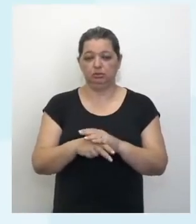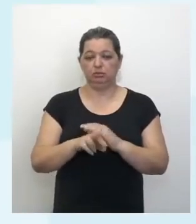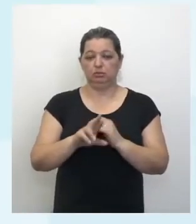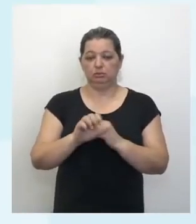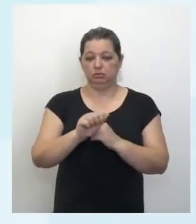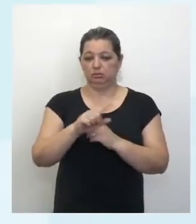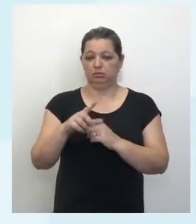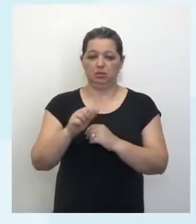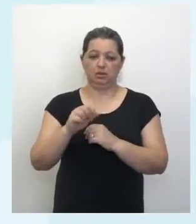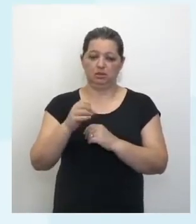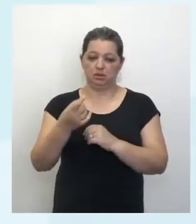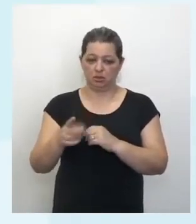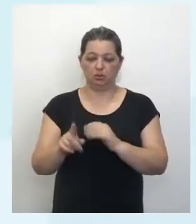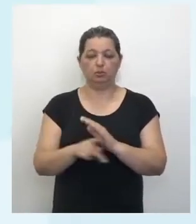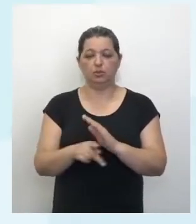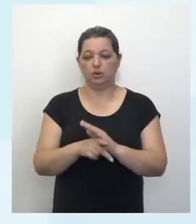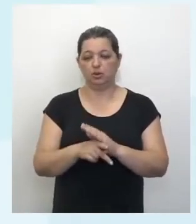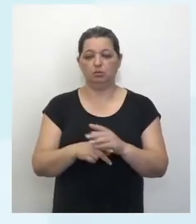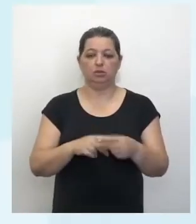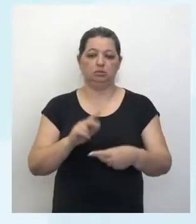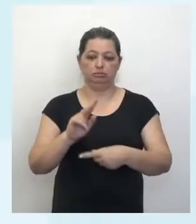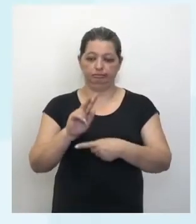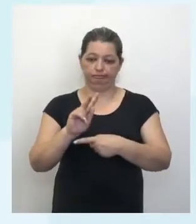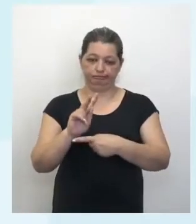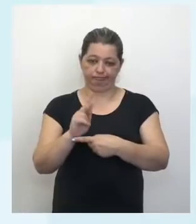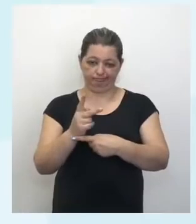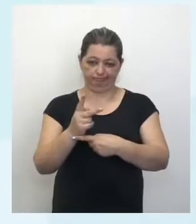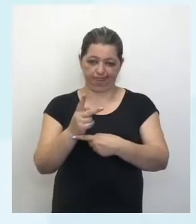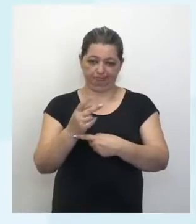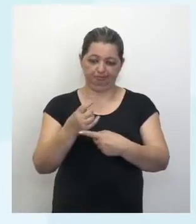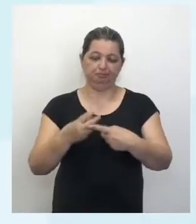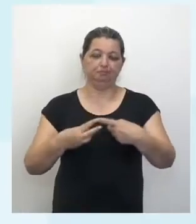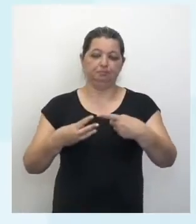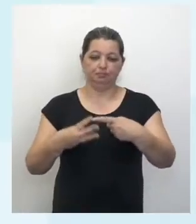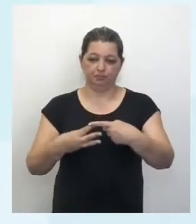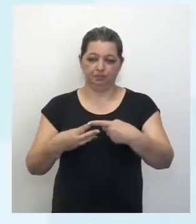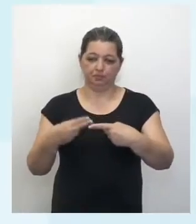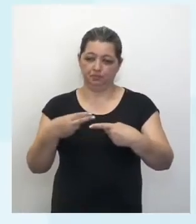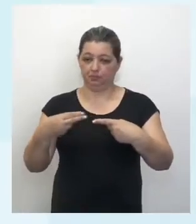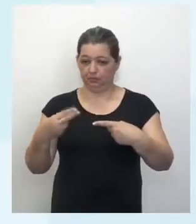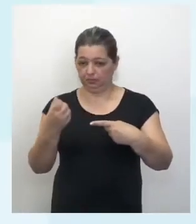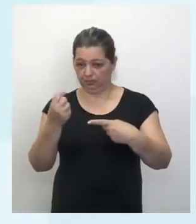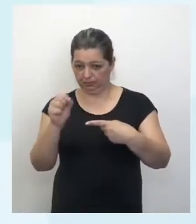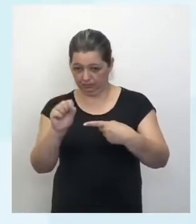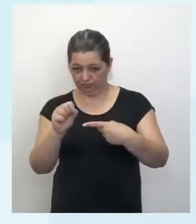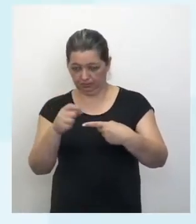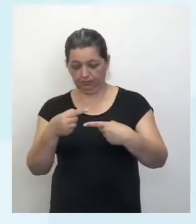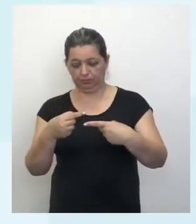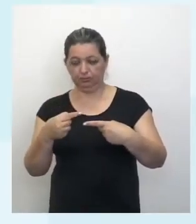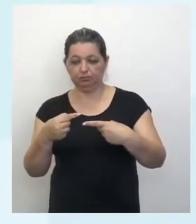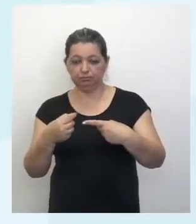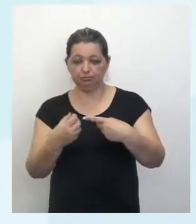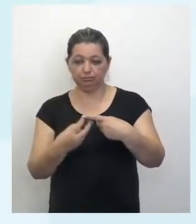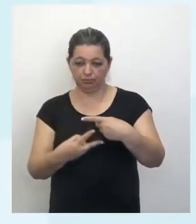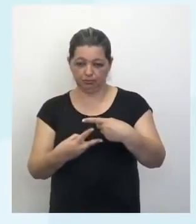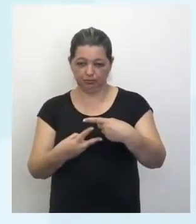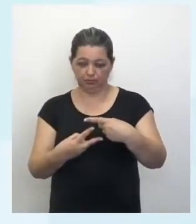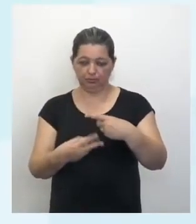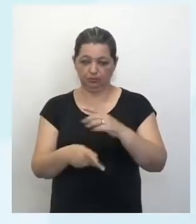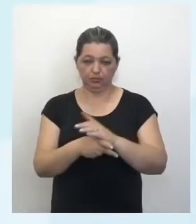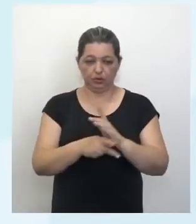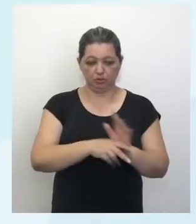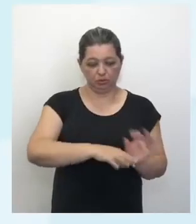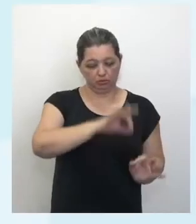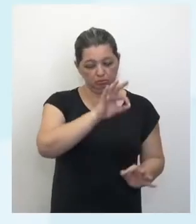Então, ele usou a regra de 3. O que ele fez? Ele comparou aí, ó, a altura, né, a altura da pirâmide com a altura da